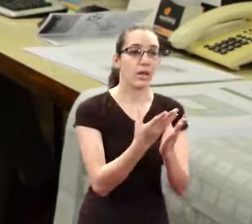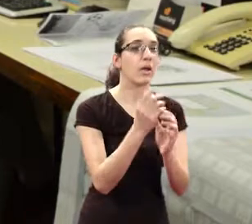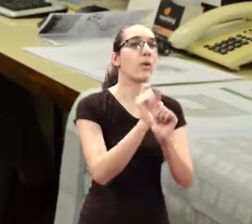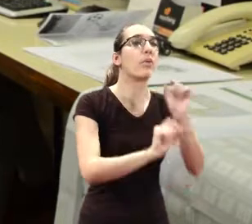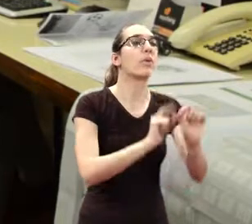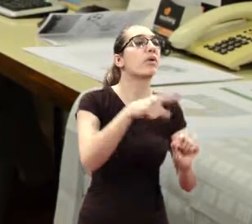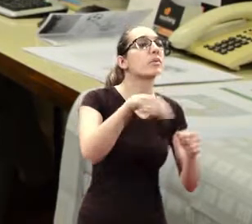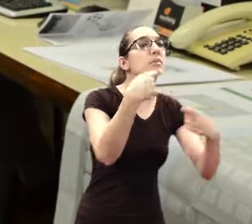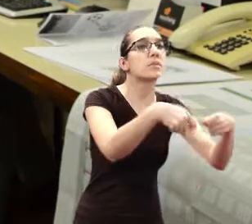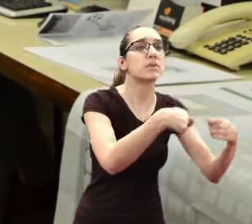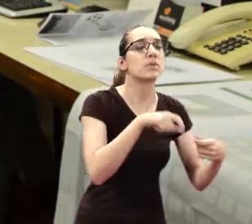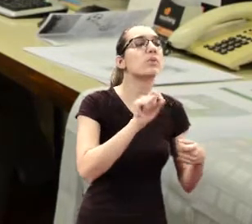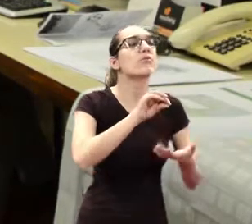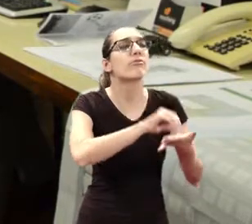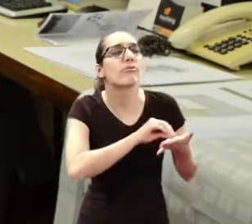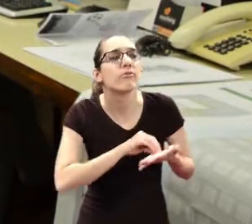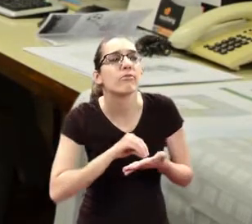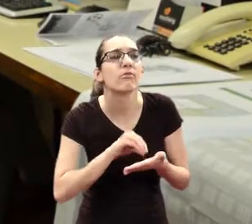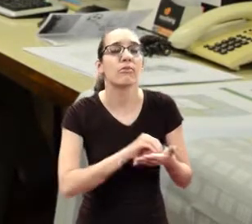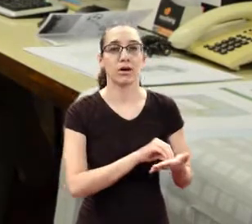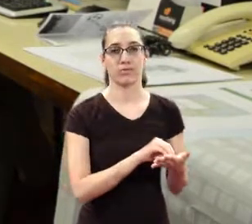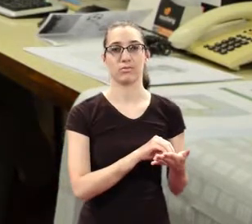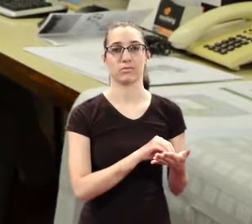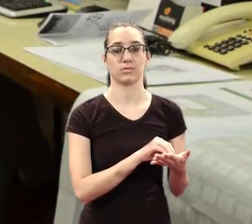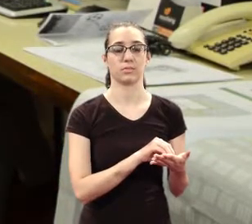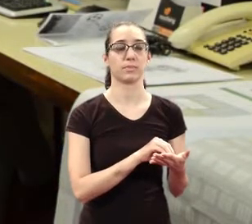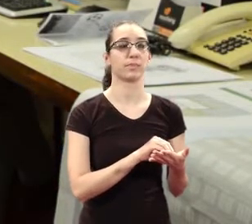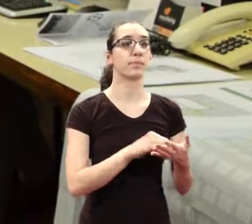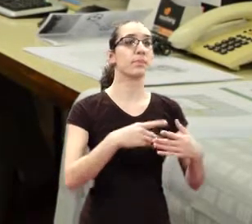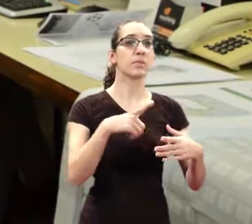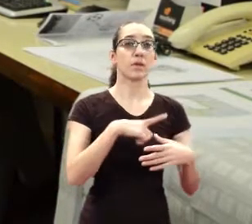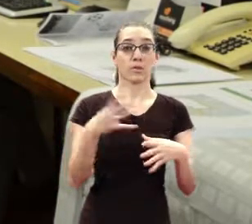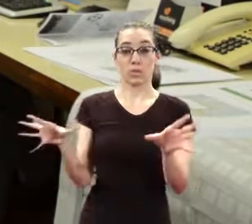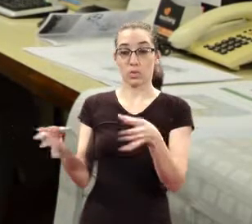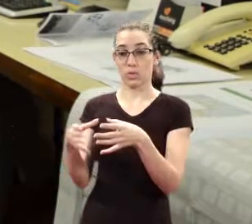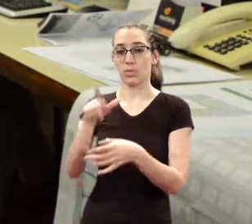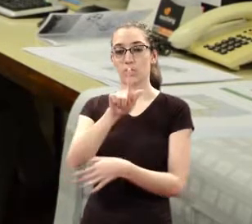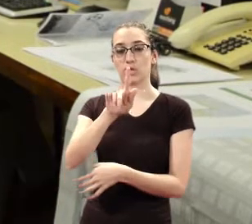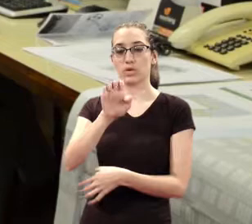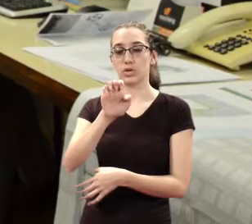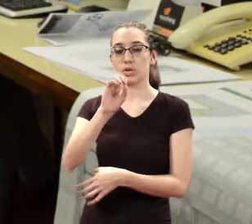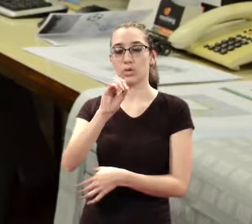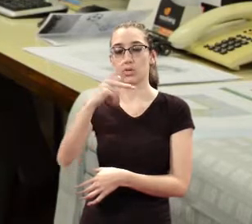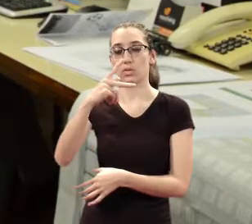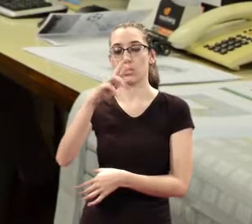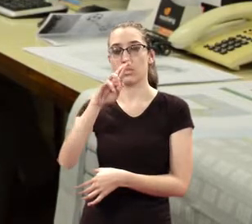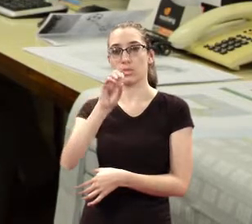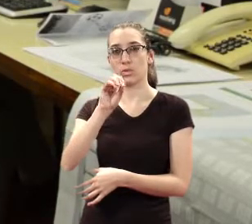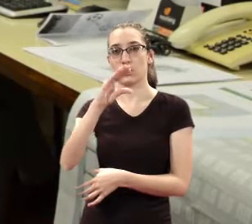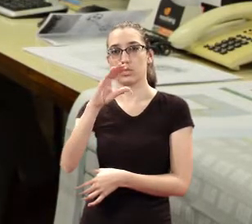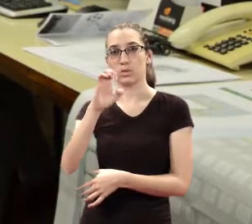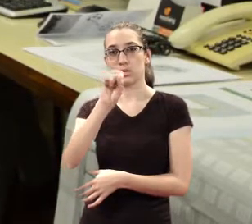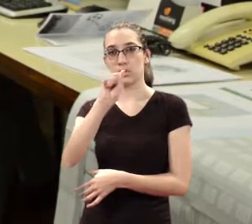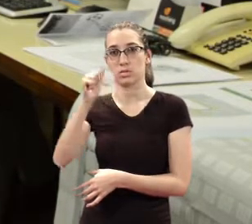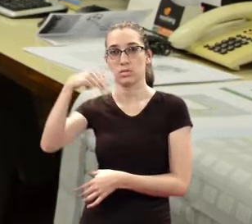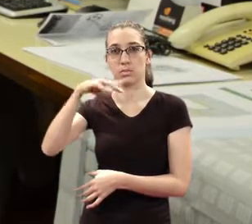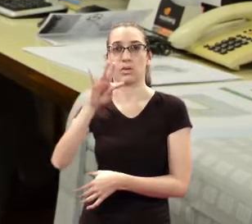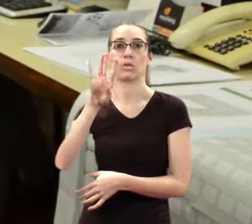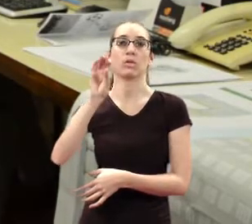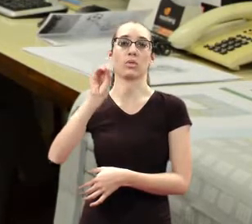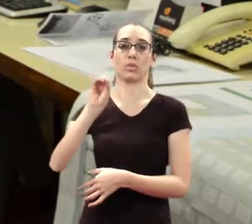eles precisavam, o que fazia falta para eles. Teve a turma de geoprocessamento que foi lá e fez todo o